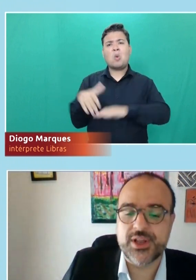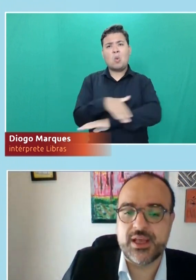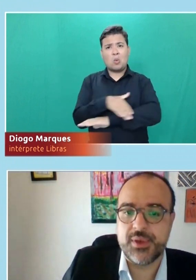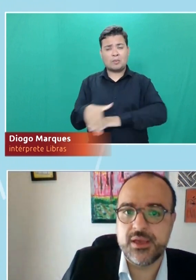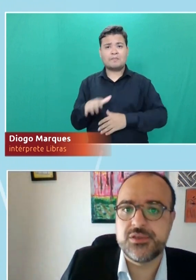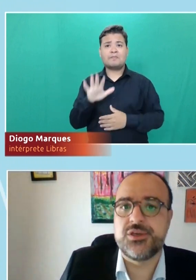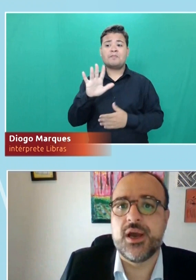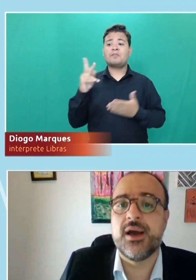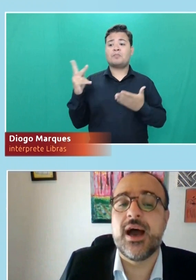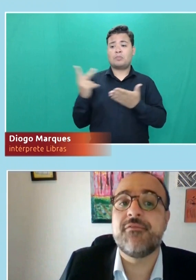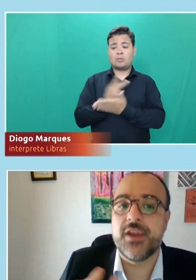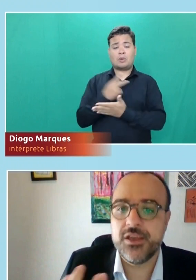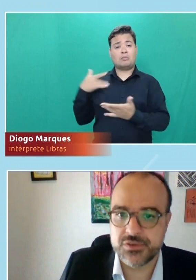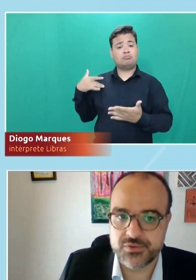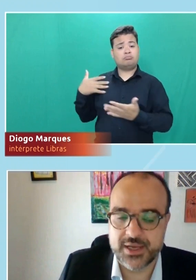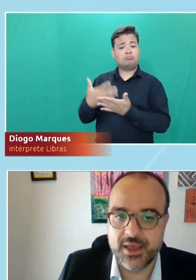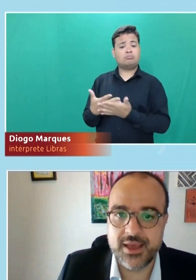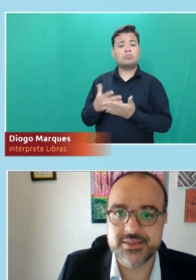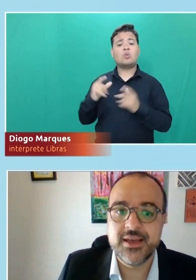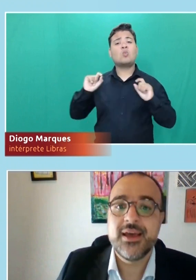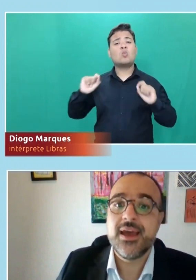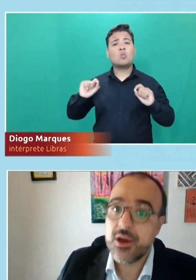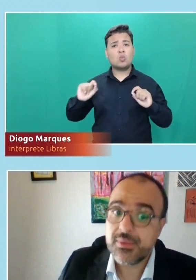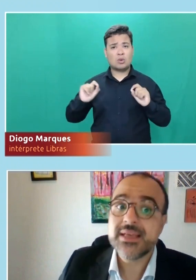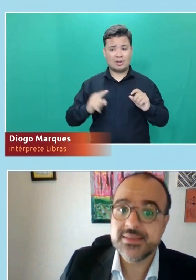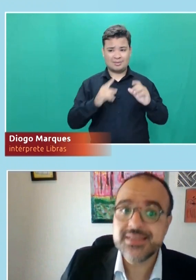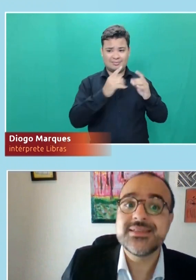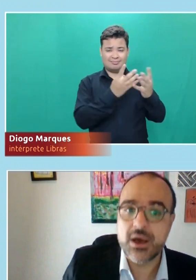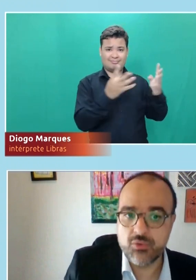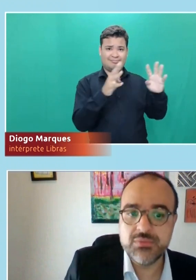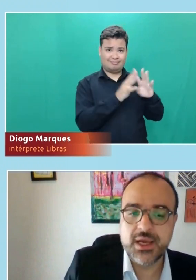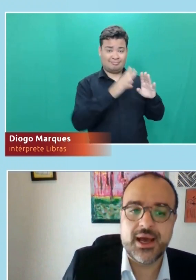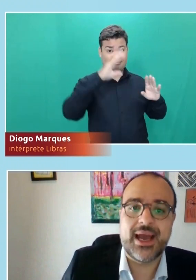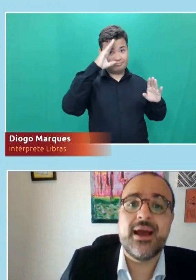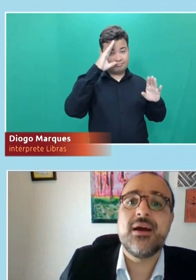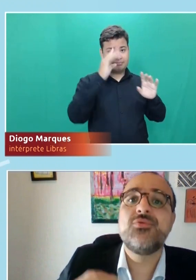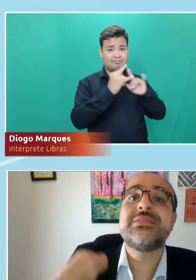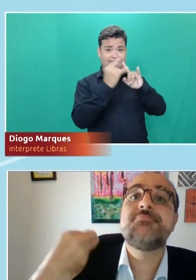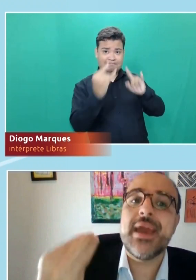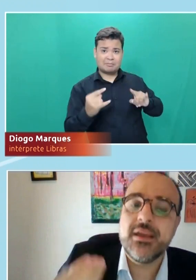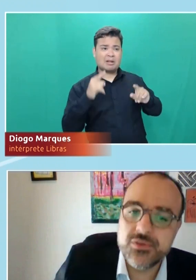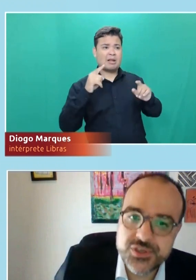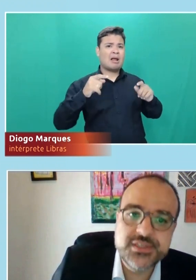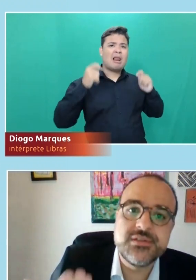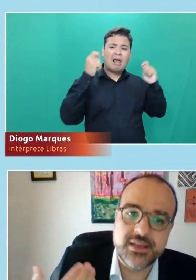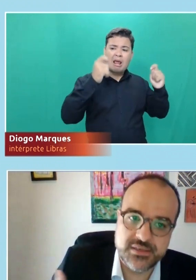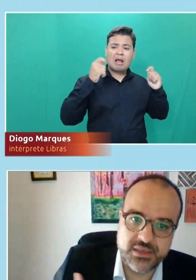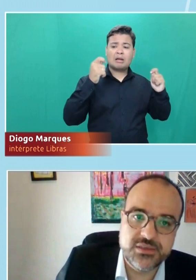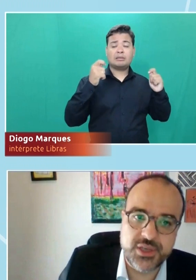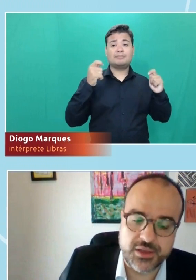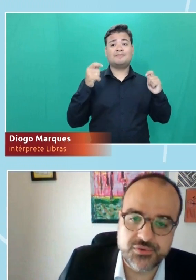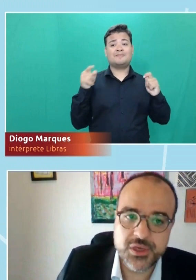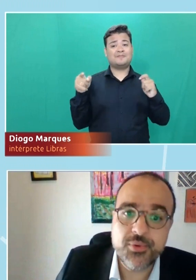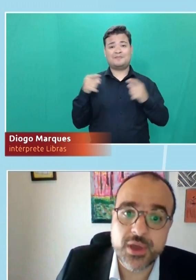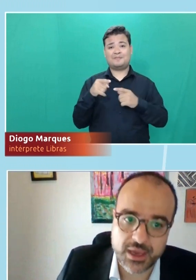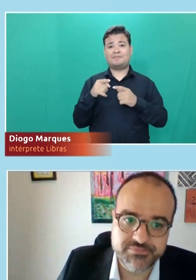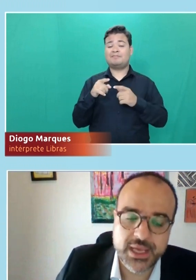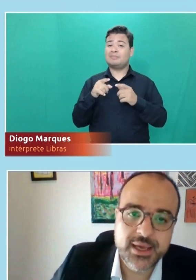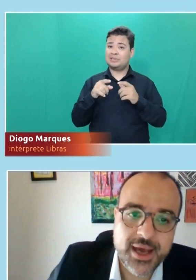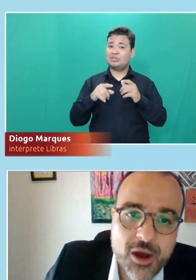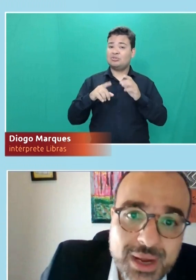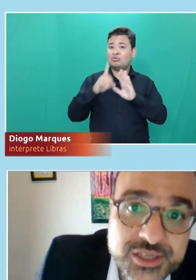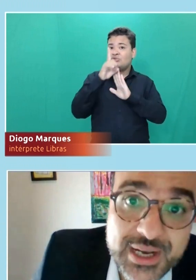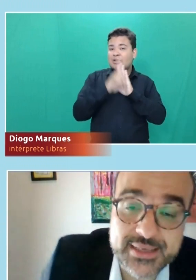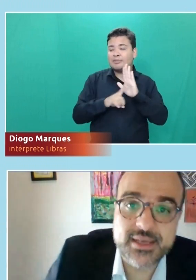acontecido contemporaneamente à frente dos quartéis é uma exceção ao espectro de incidência desse direito. Por